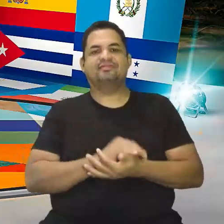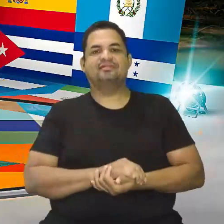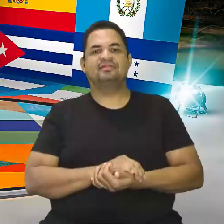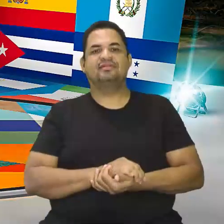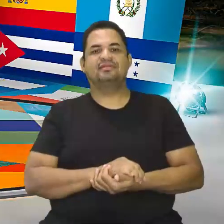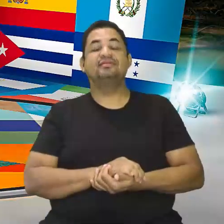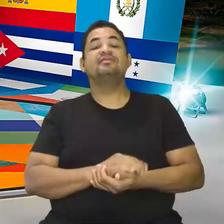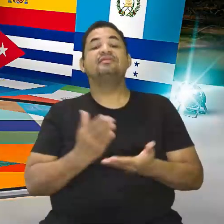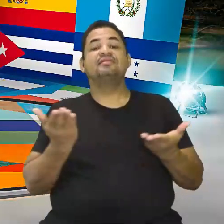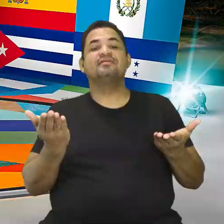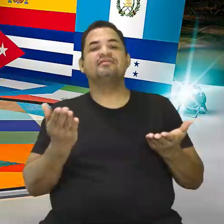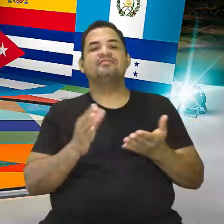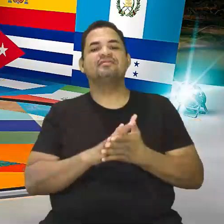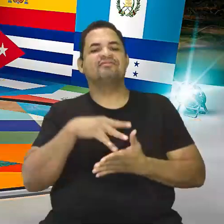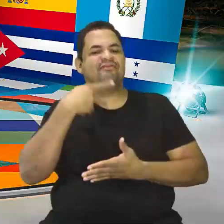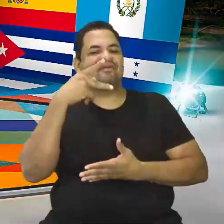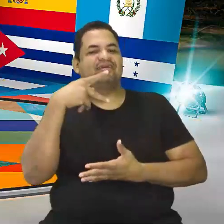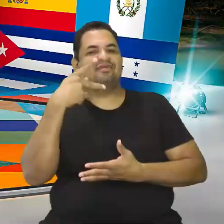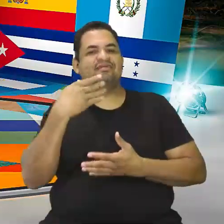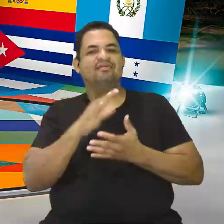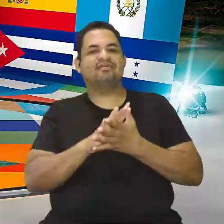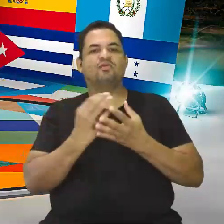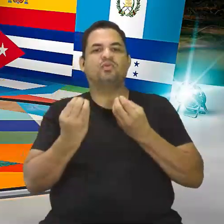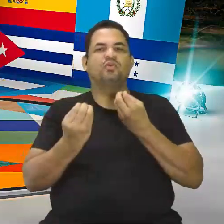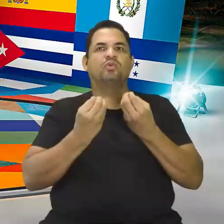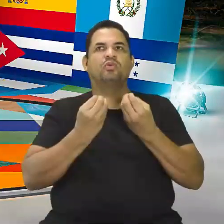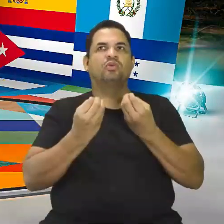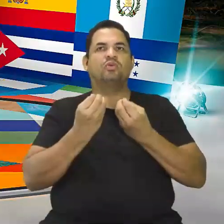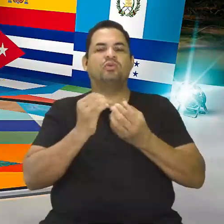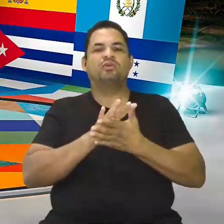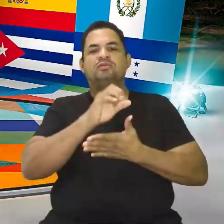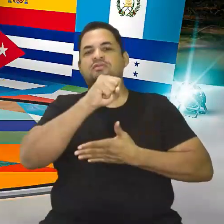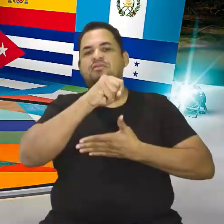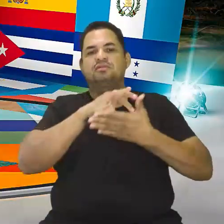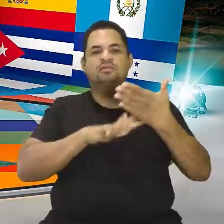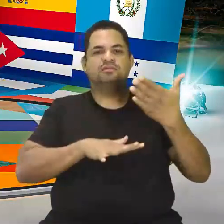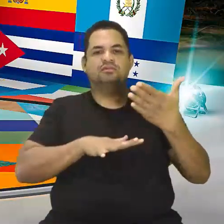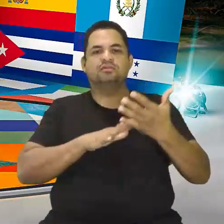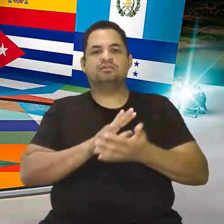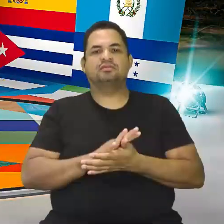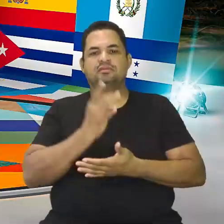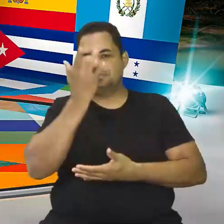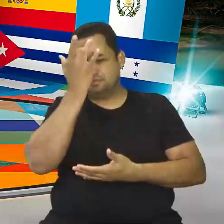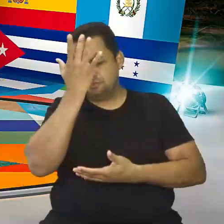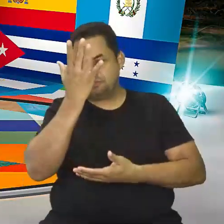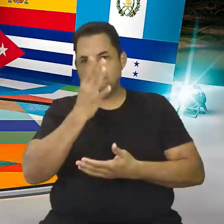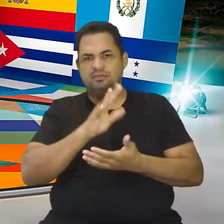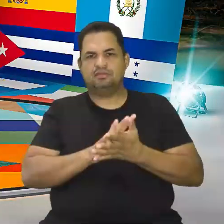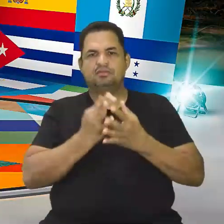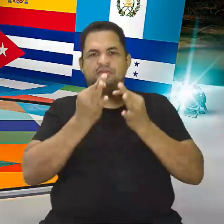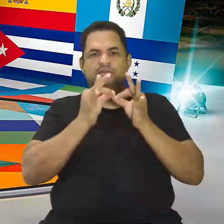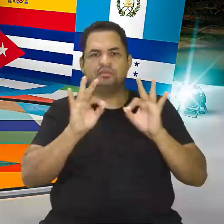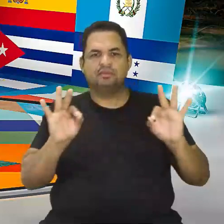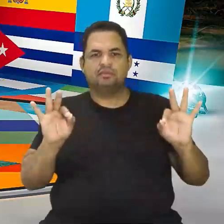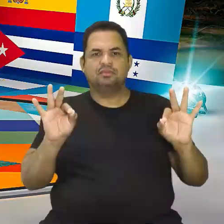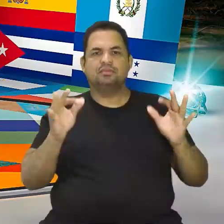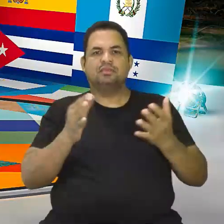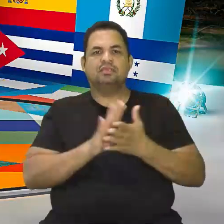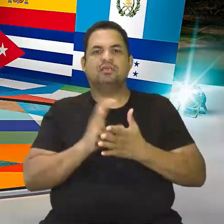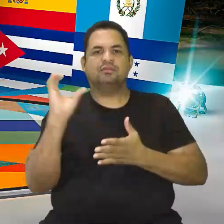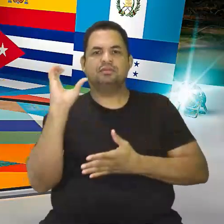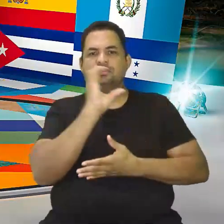Voltamos! E aí, me conta, como é que foi essa atividade? Fácil, simples